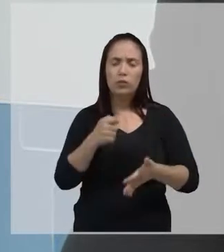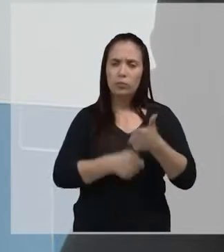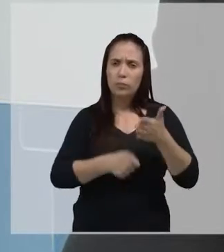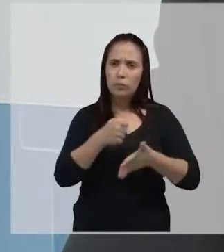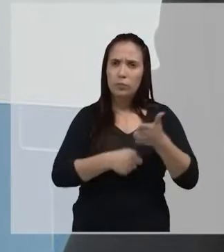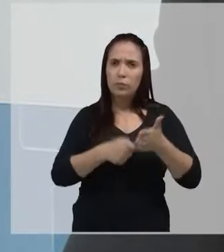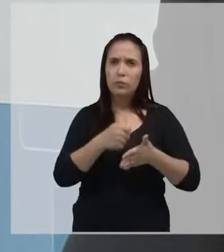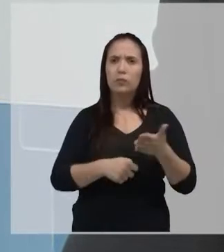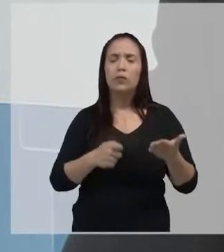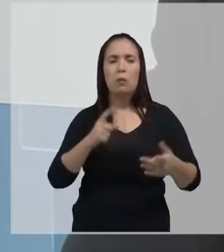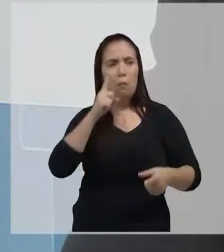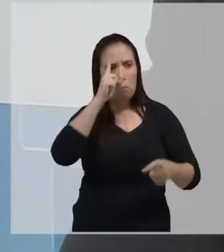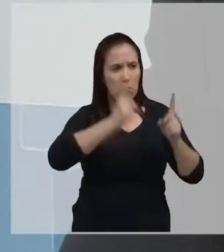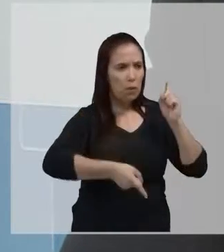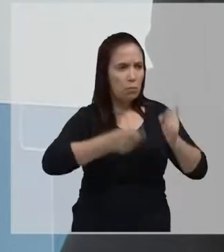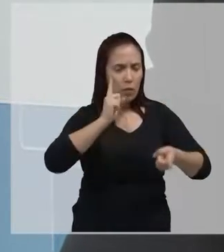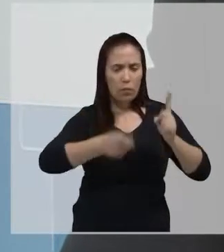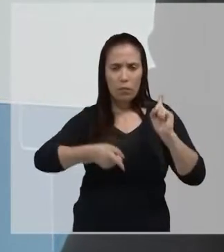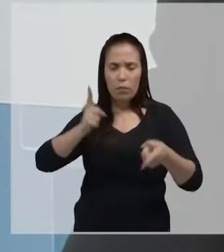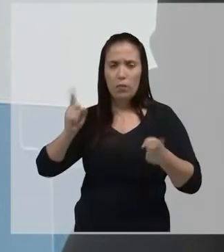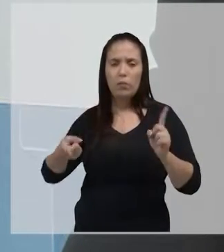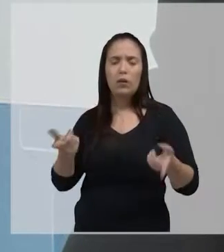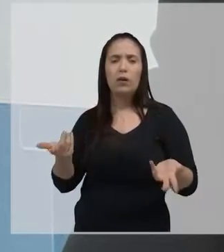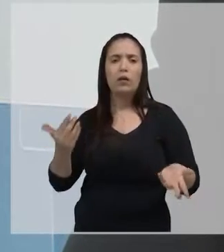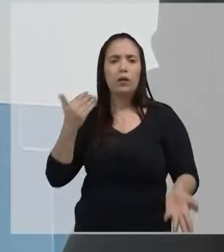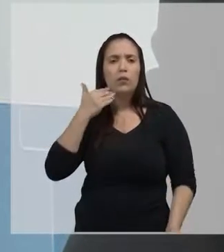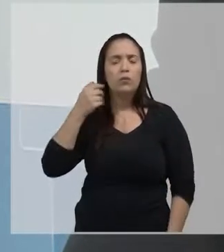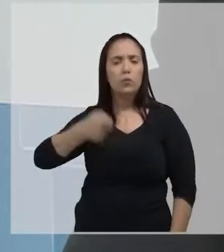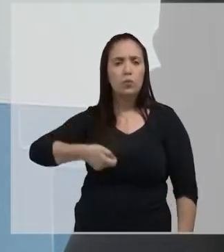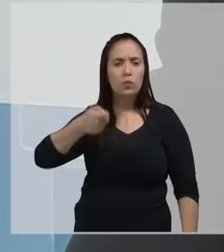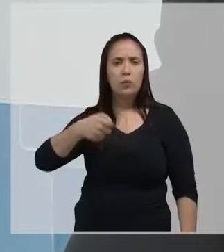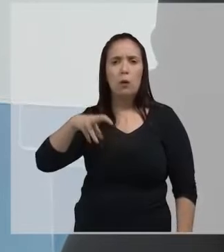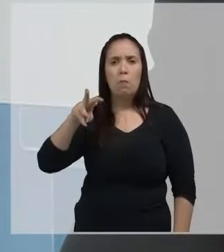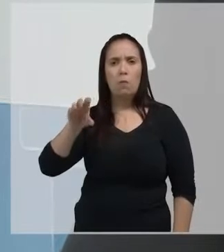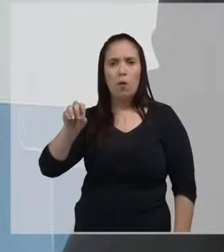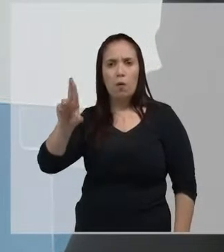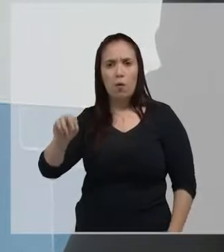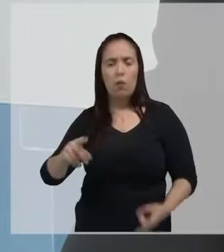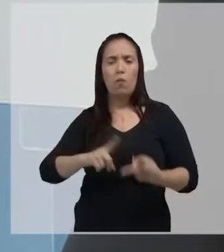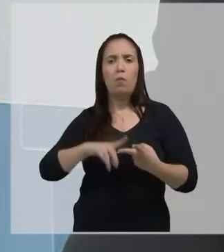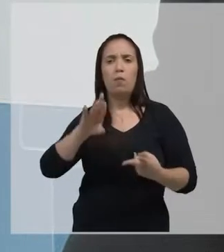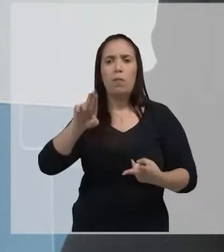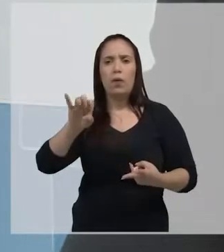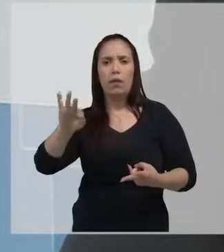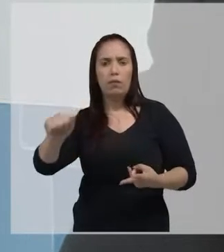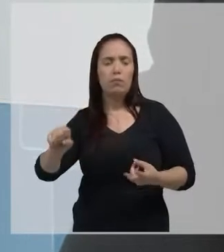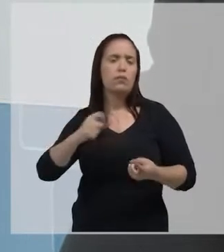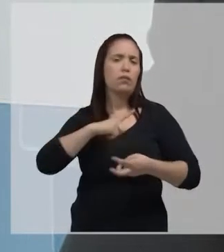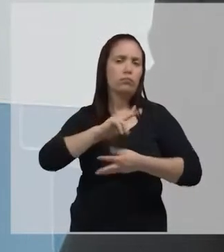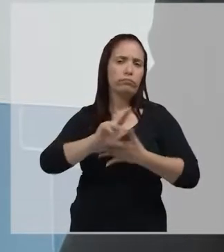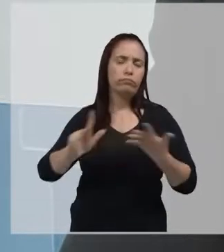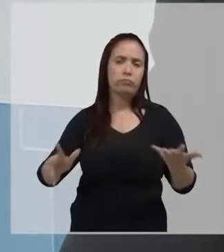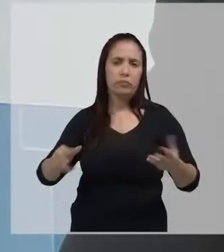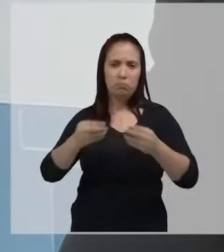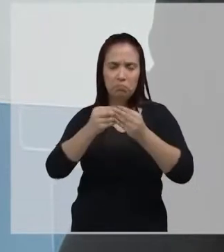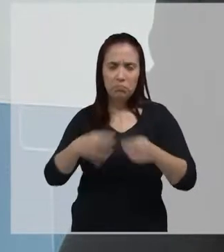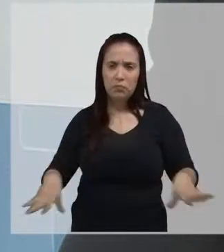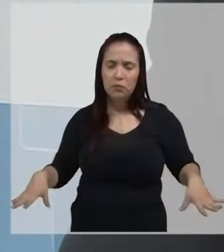Desconstituíram autoridades, desmoralizaram juízes como o juiz Moro, o juiz Bretas e outros,